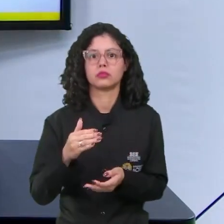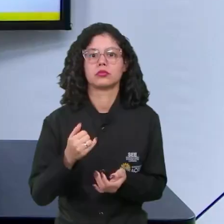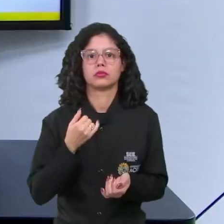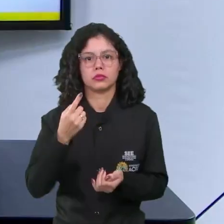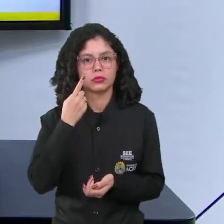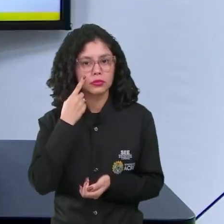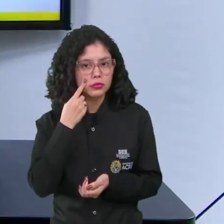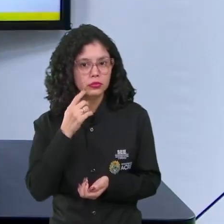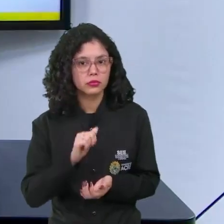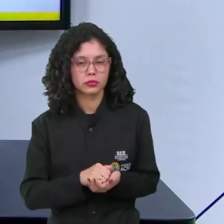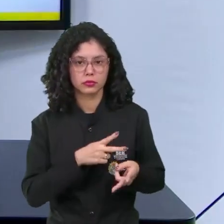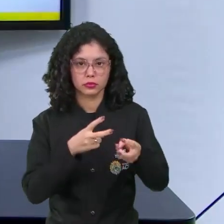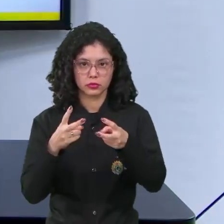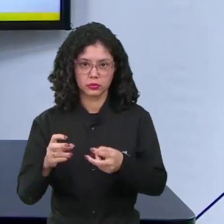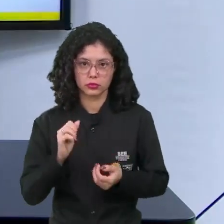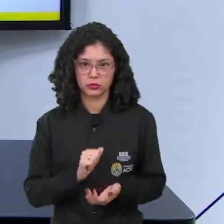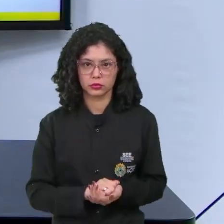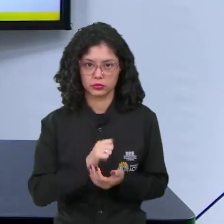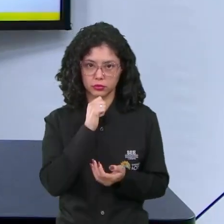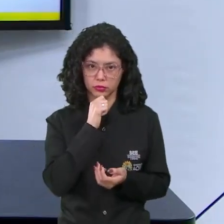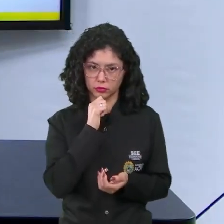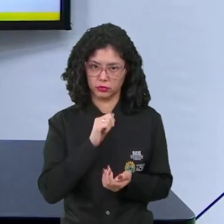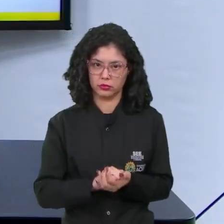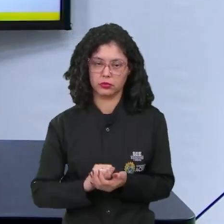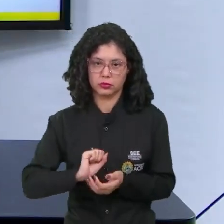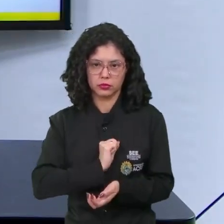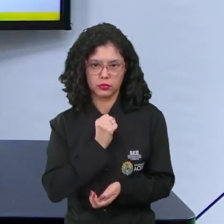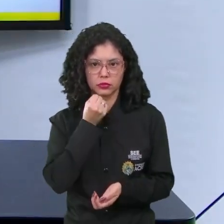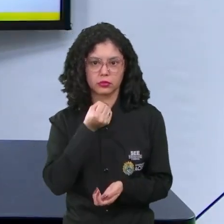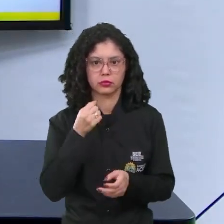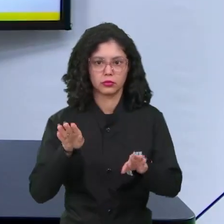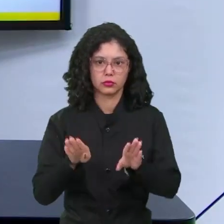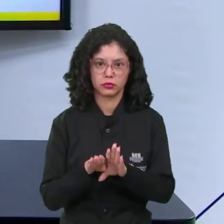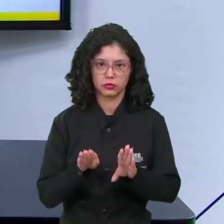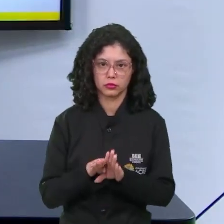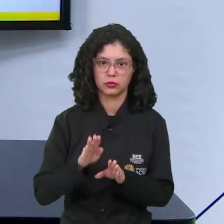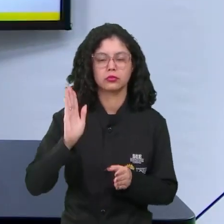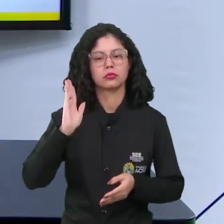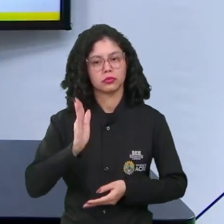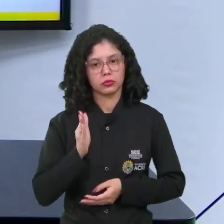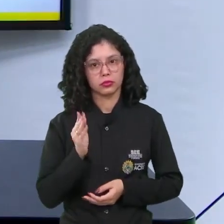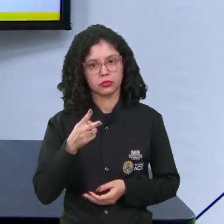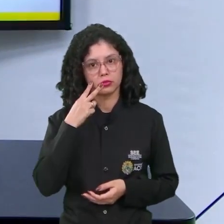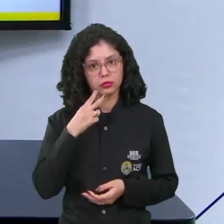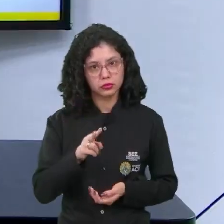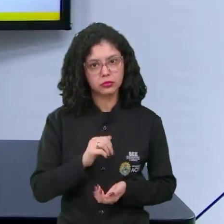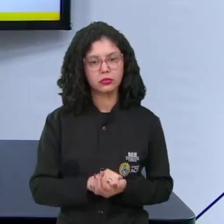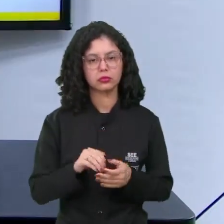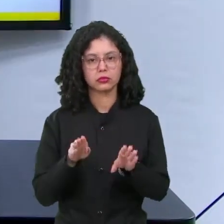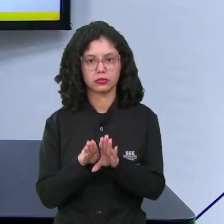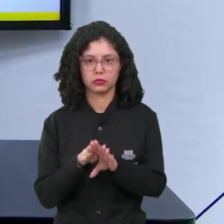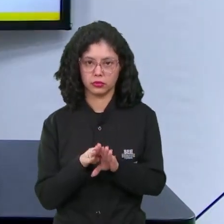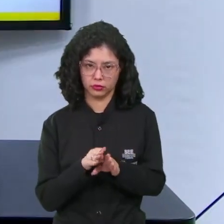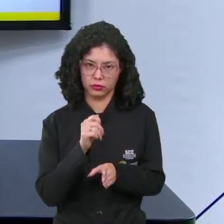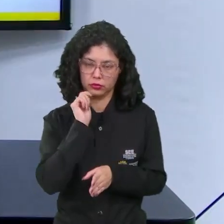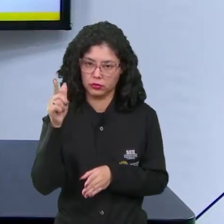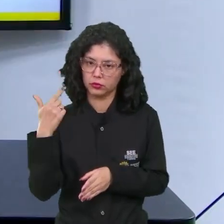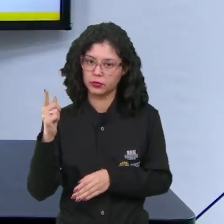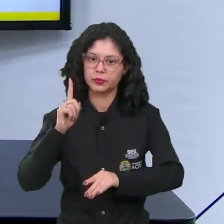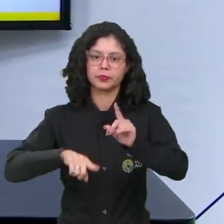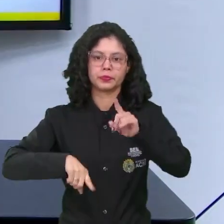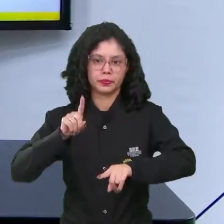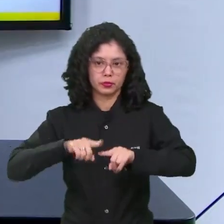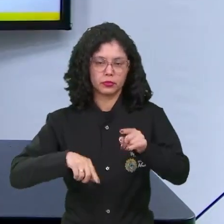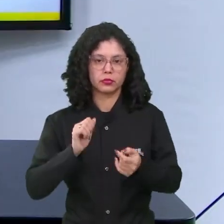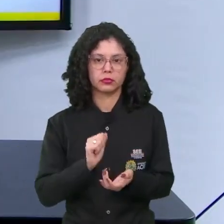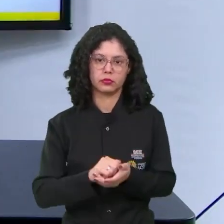questão da propagação do discurso de ódio, que inclusive você já deve ter ouvido falar aí em outras matérias,